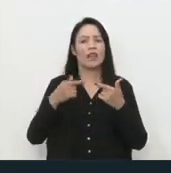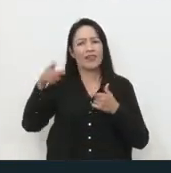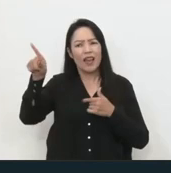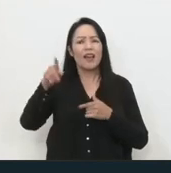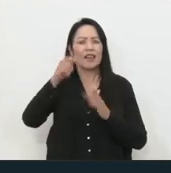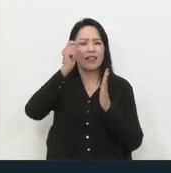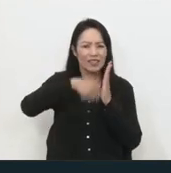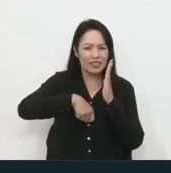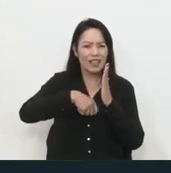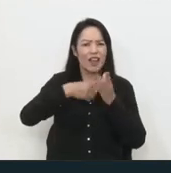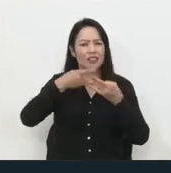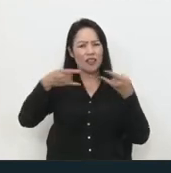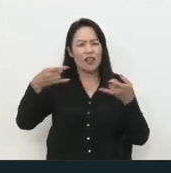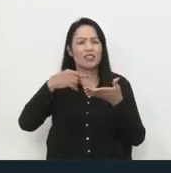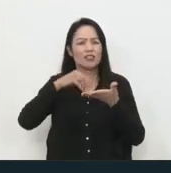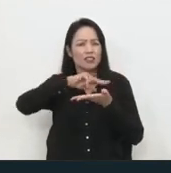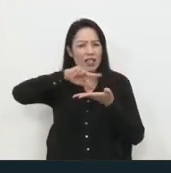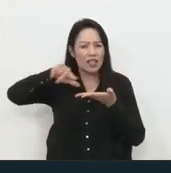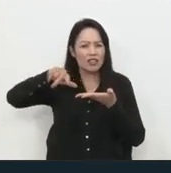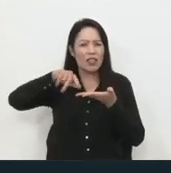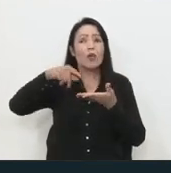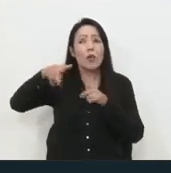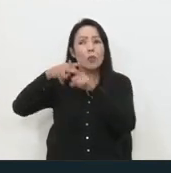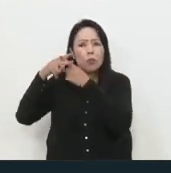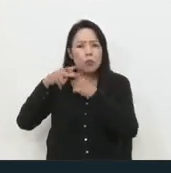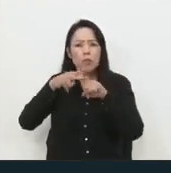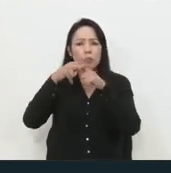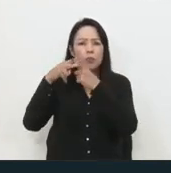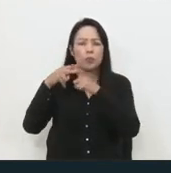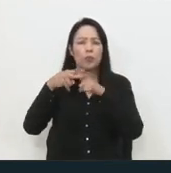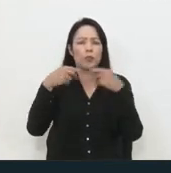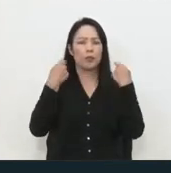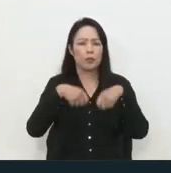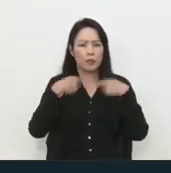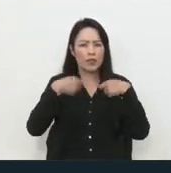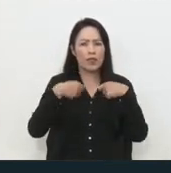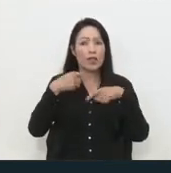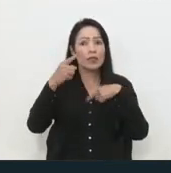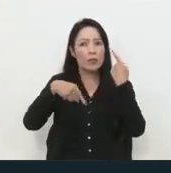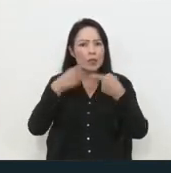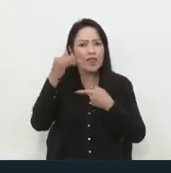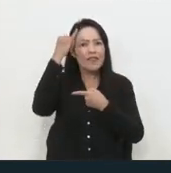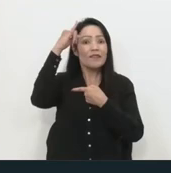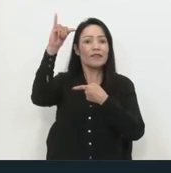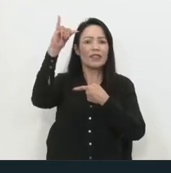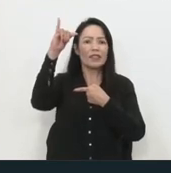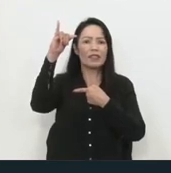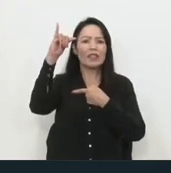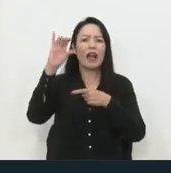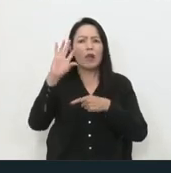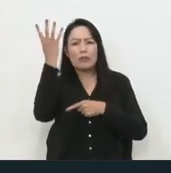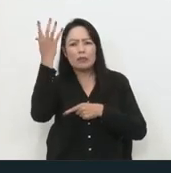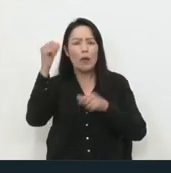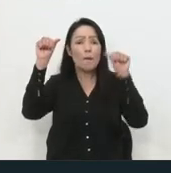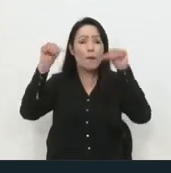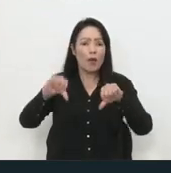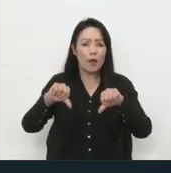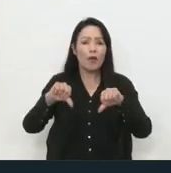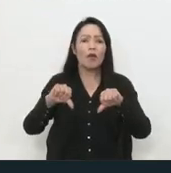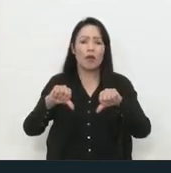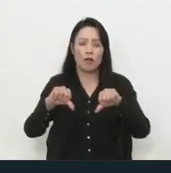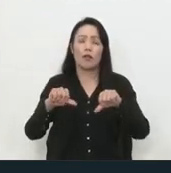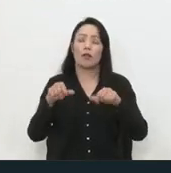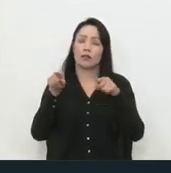cheque para consertar aquele telhado para evitar uma fatalidade ali dentro esse